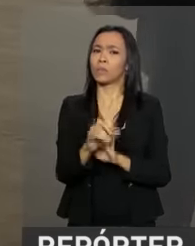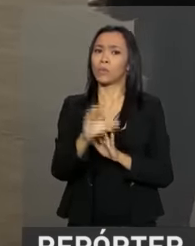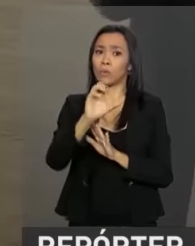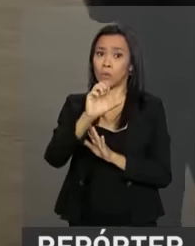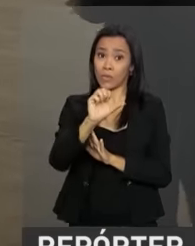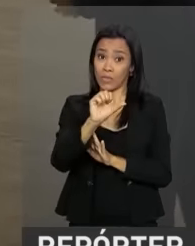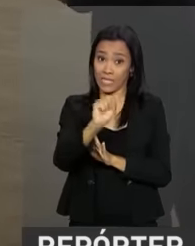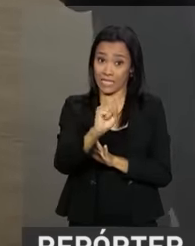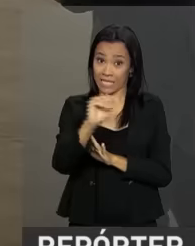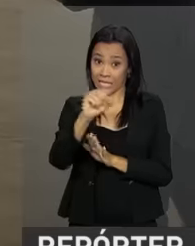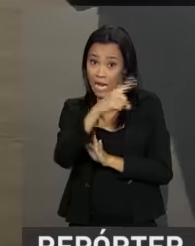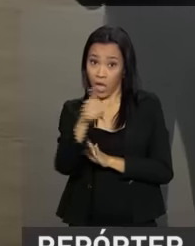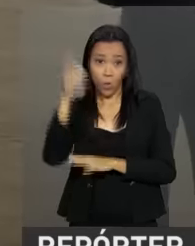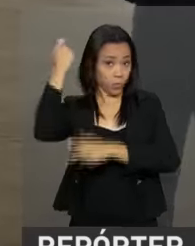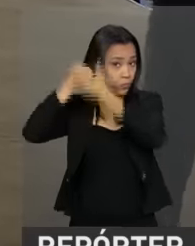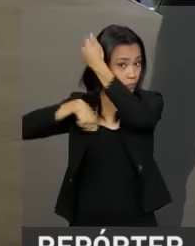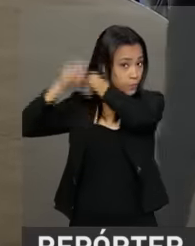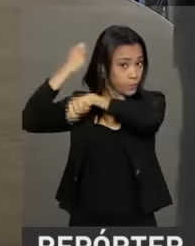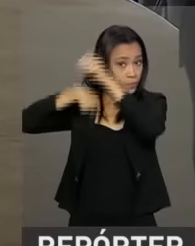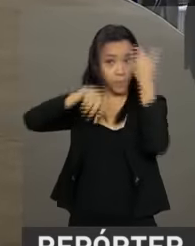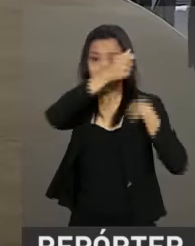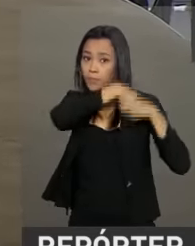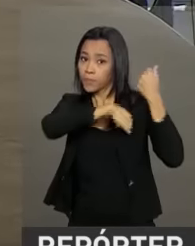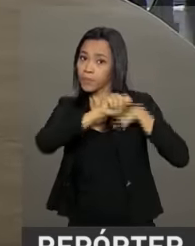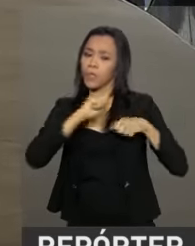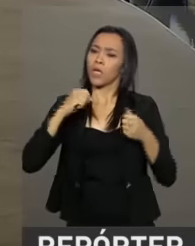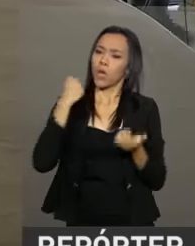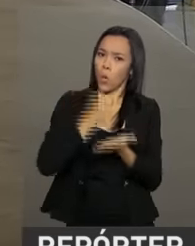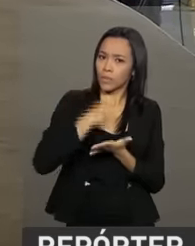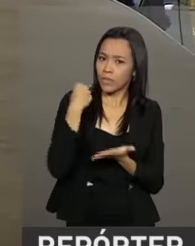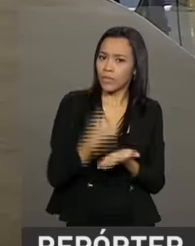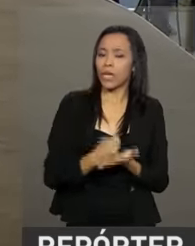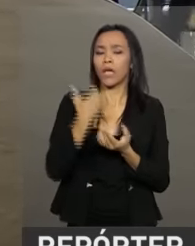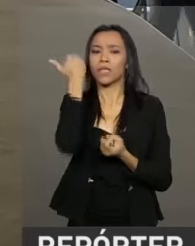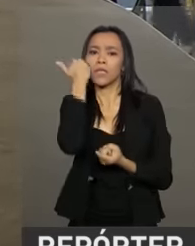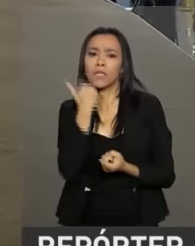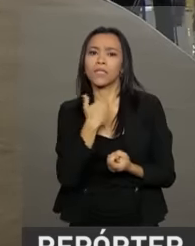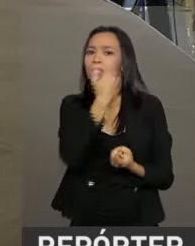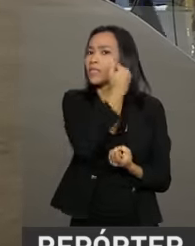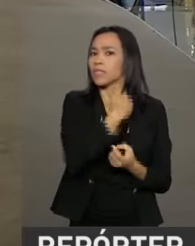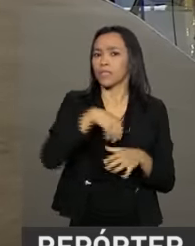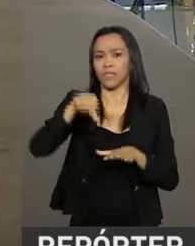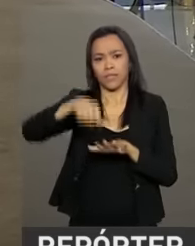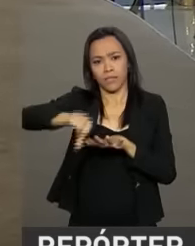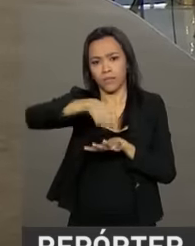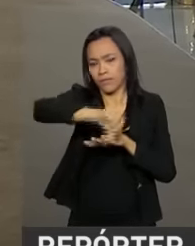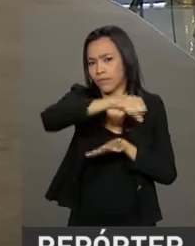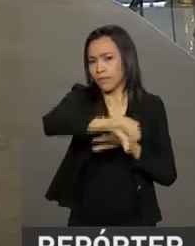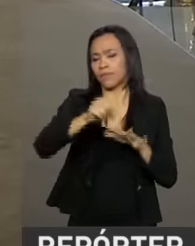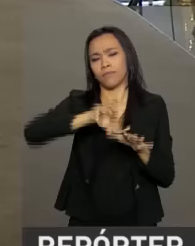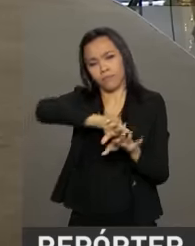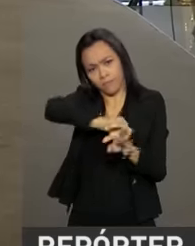que os salões de beleza firmem contrato com cabeleireiros, barbeiros, esteticistas,